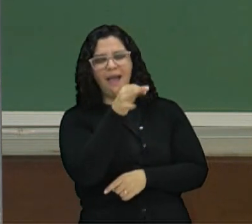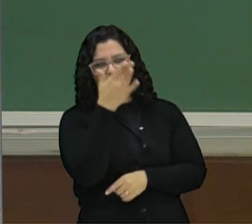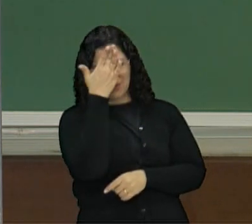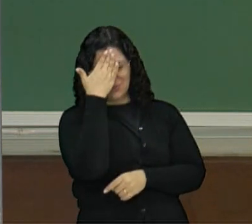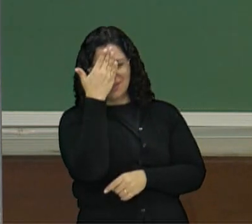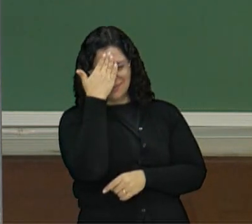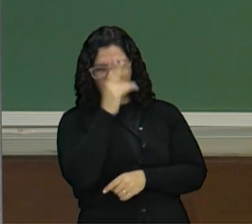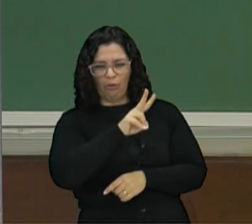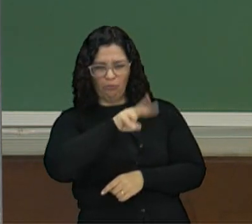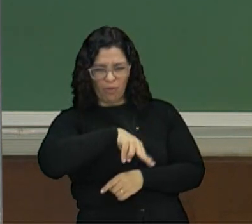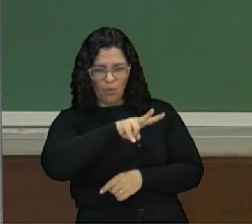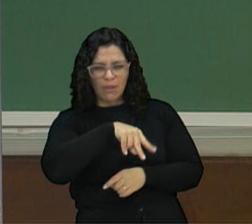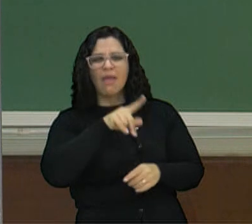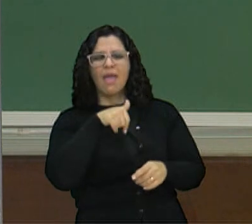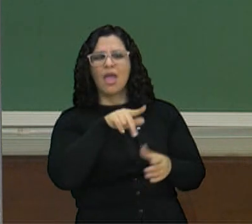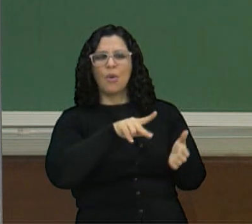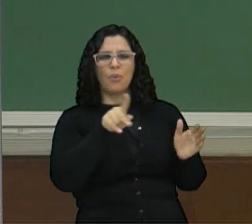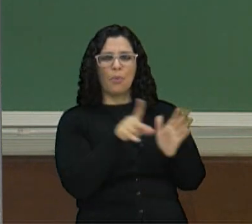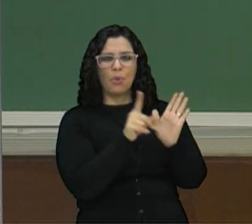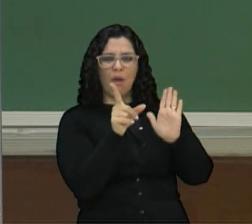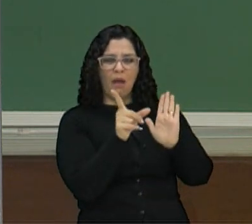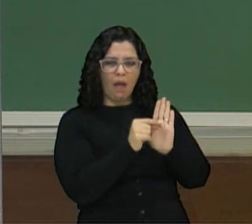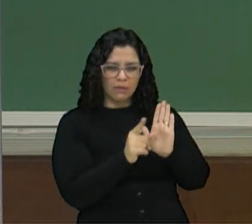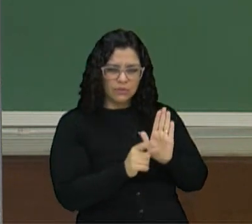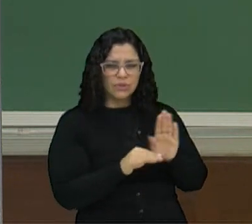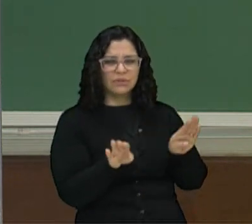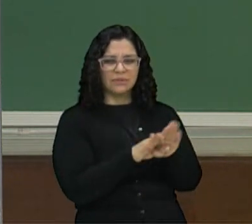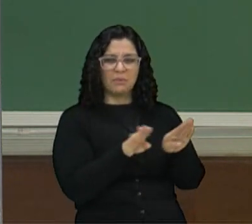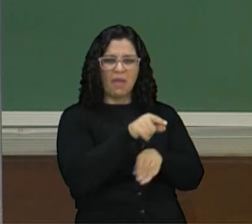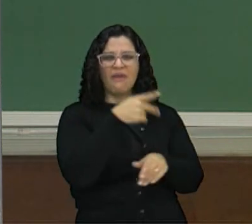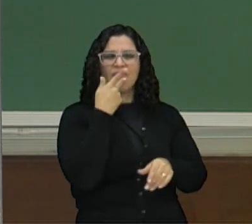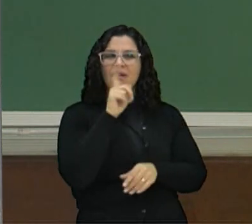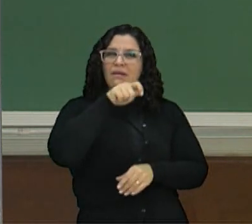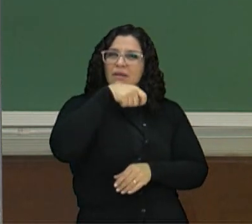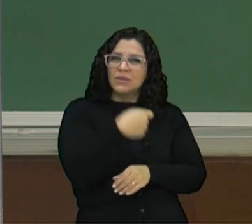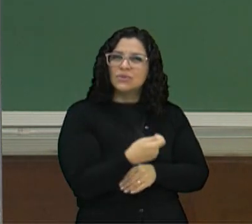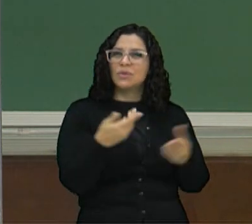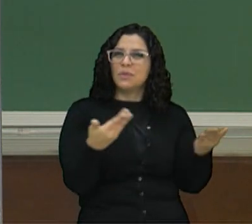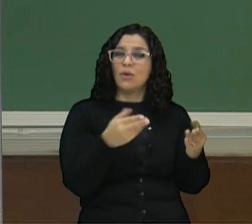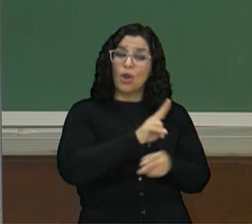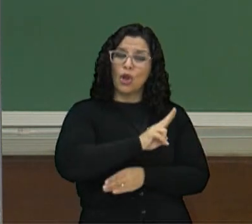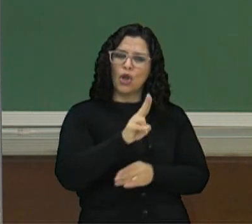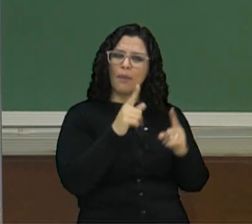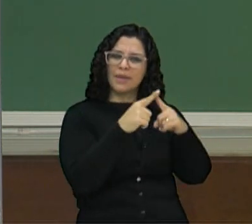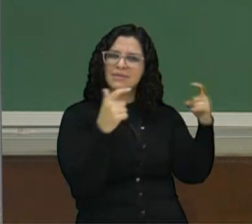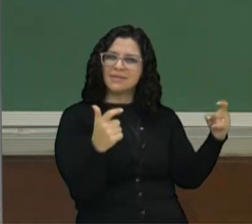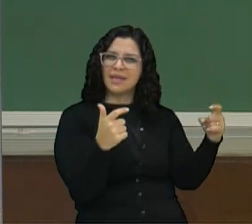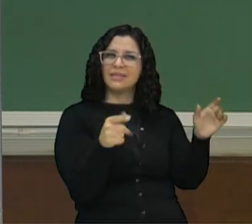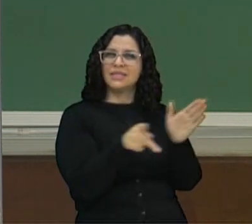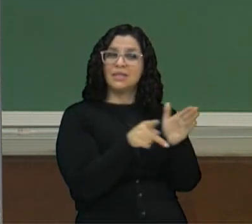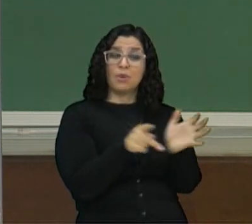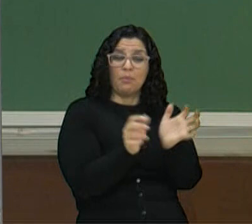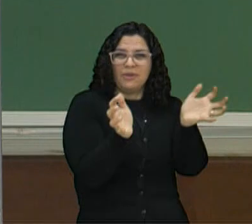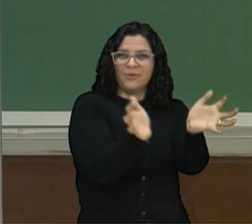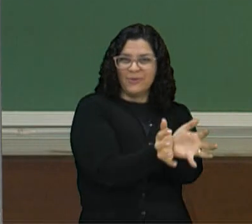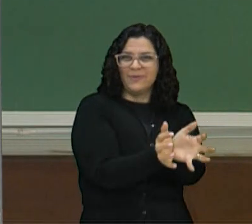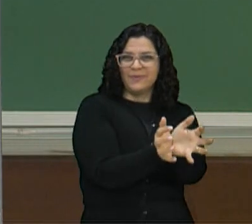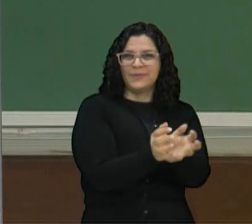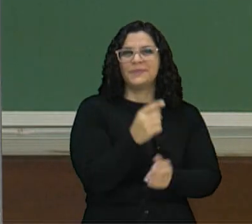estão lendo um determinado artigo, que aquilo trata-se de um nome científico de uma